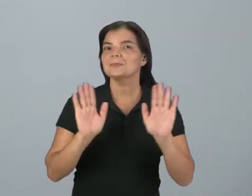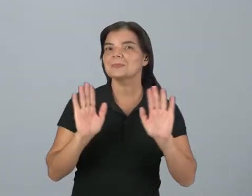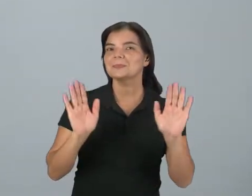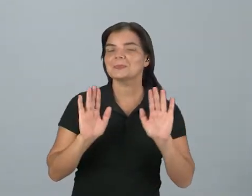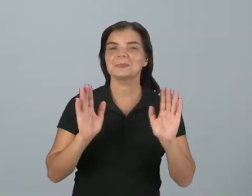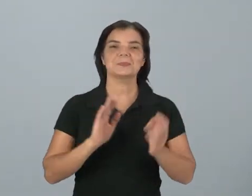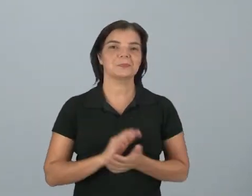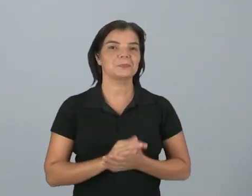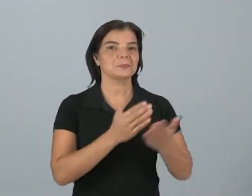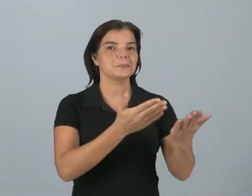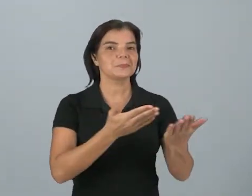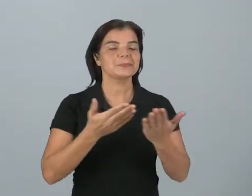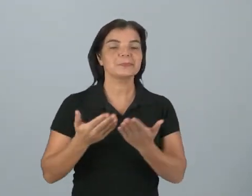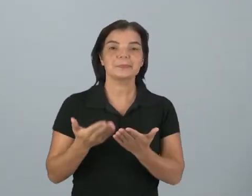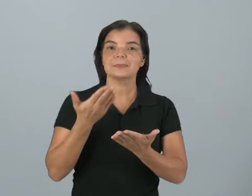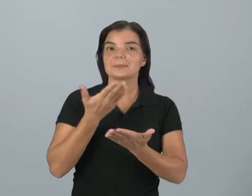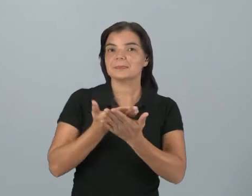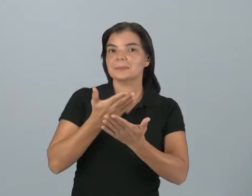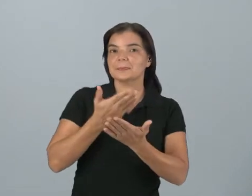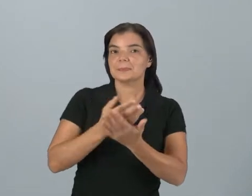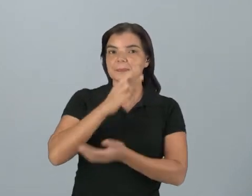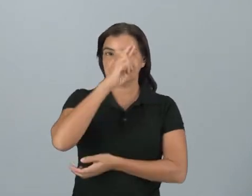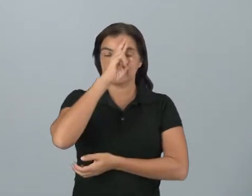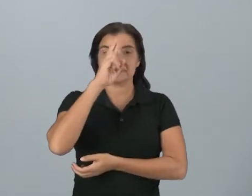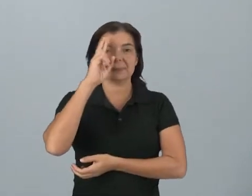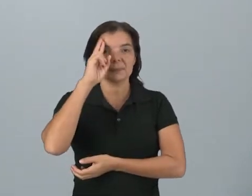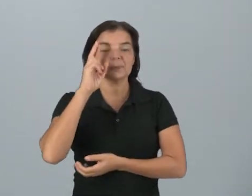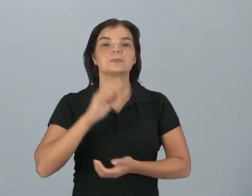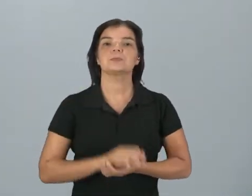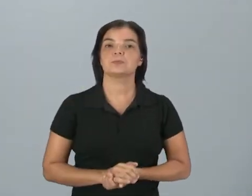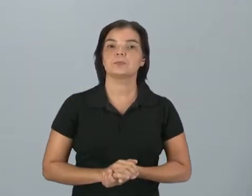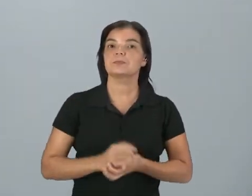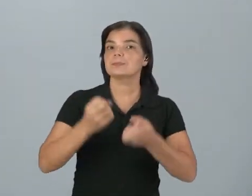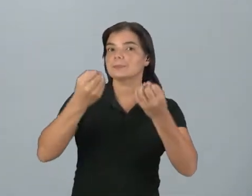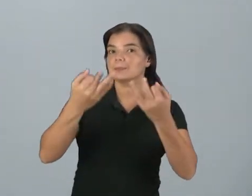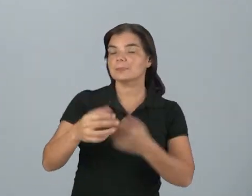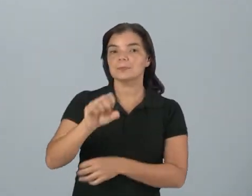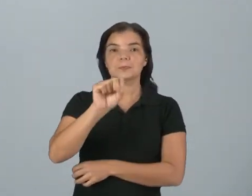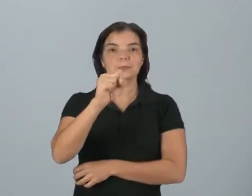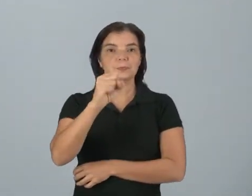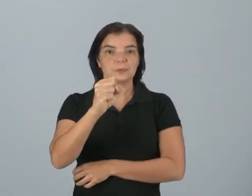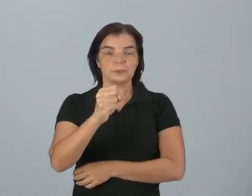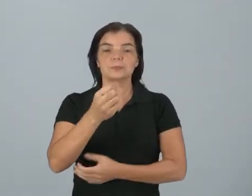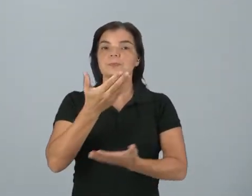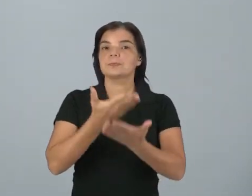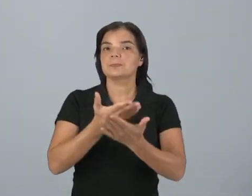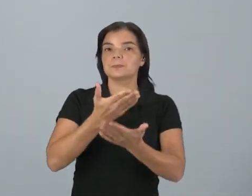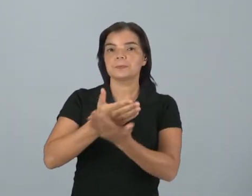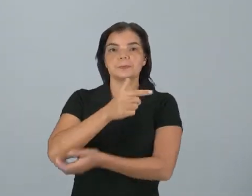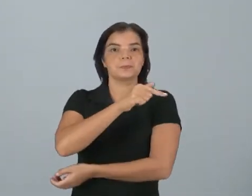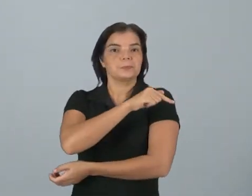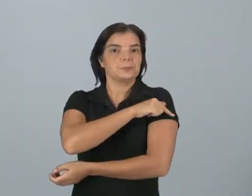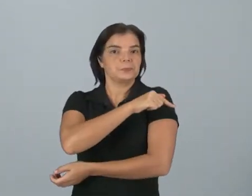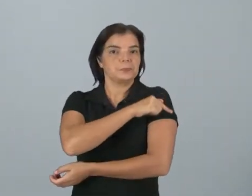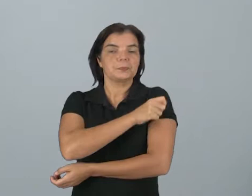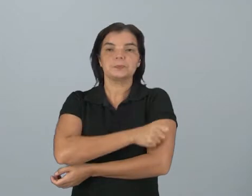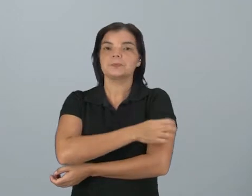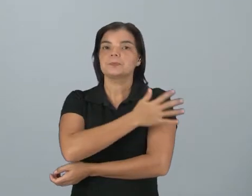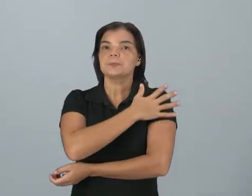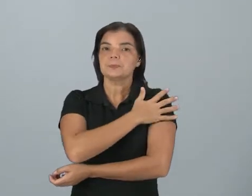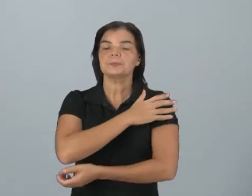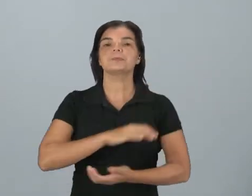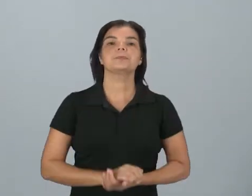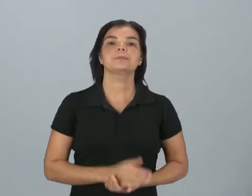Oi, galerinha, sejam muito bem-vindos a mais uma aula de História. Já estamos na nossa 8ª aula para o 7º ano do ensino